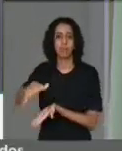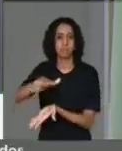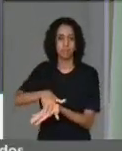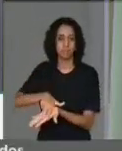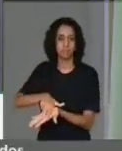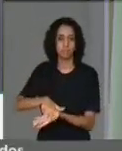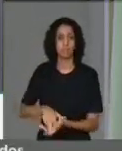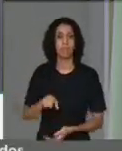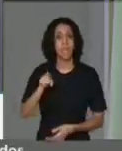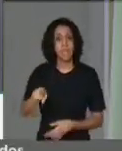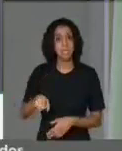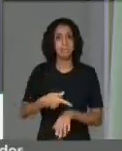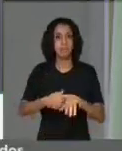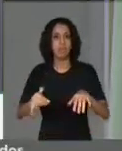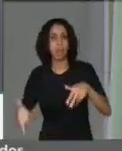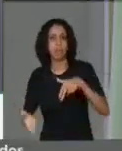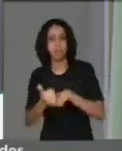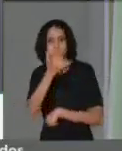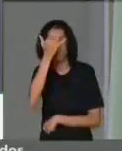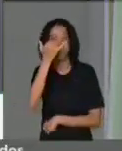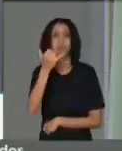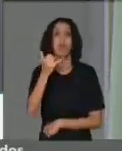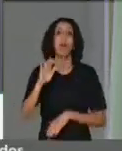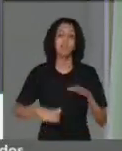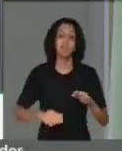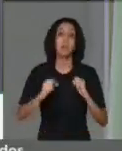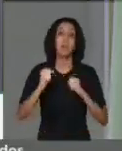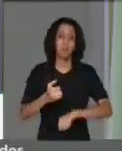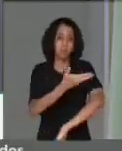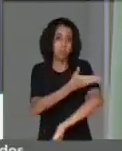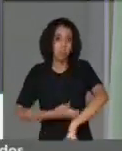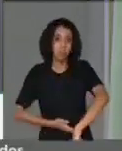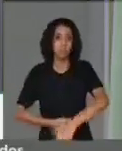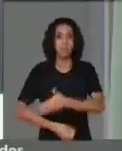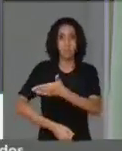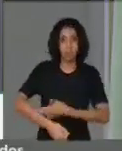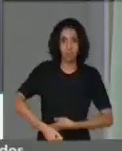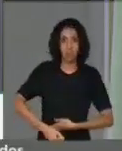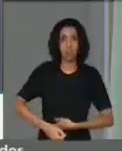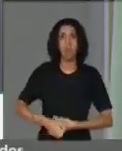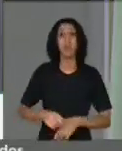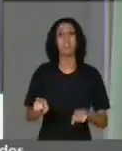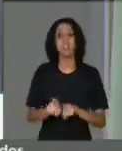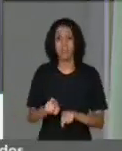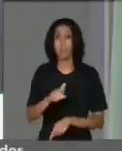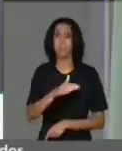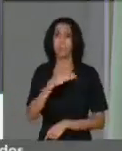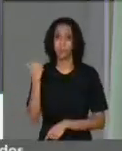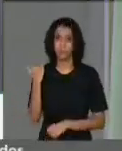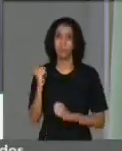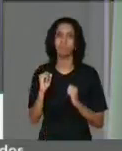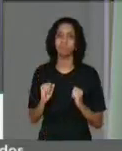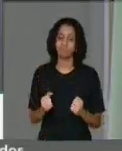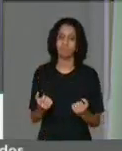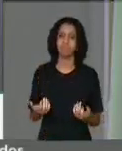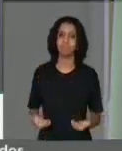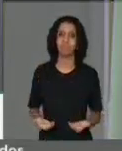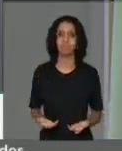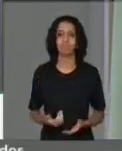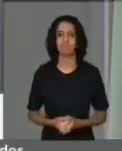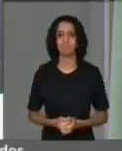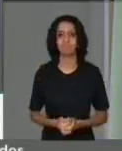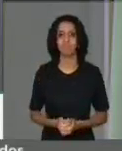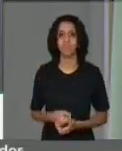afastamentos, às vezes podem gerar também mutilações e até óbito, aquilo que nós